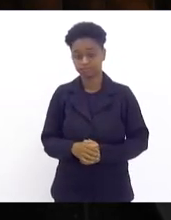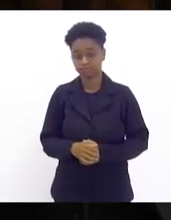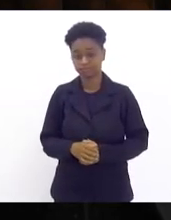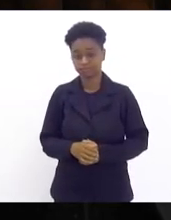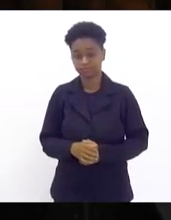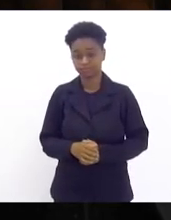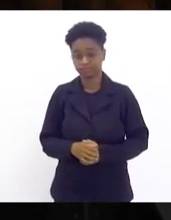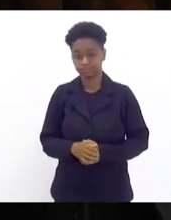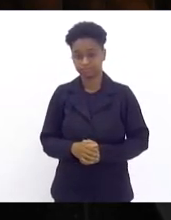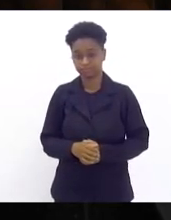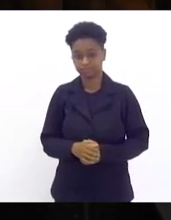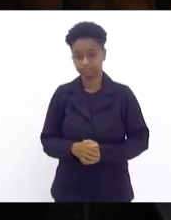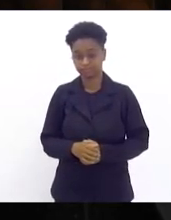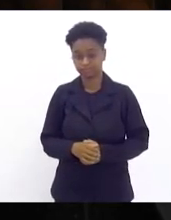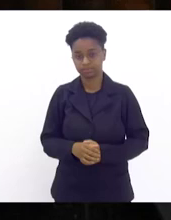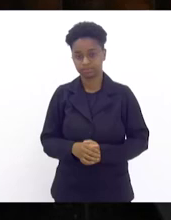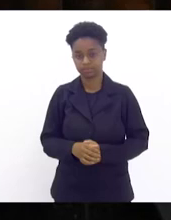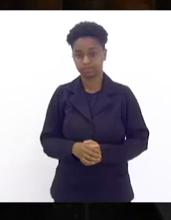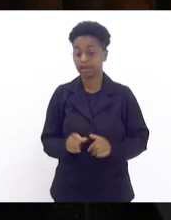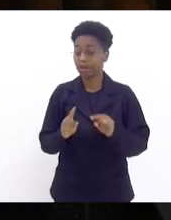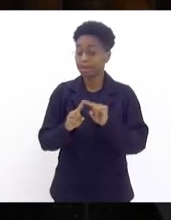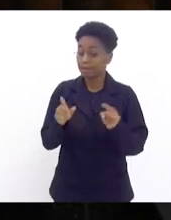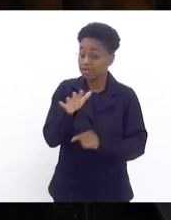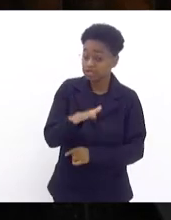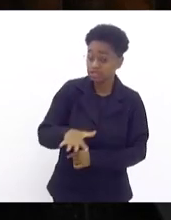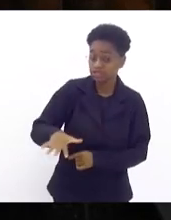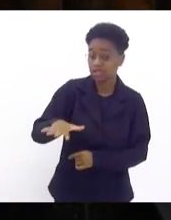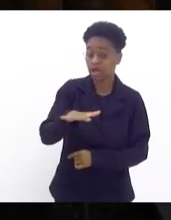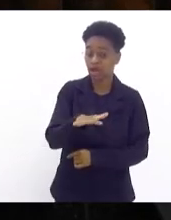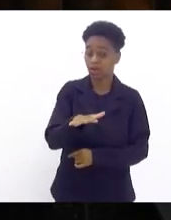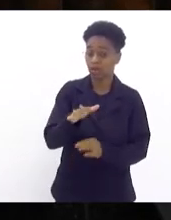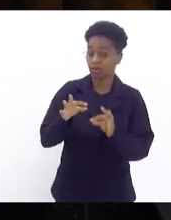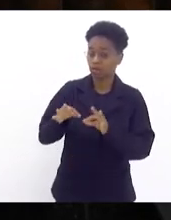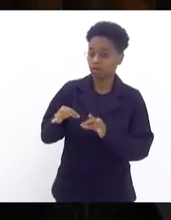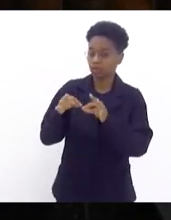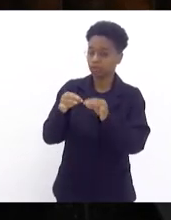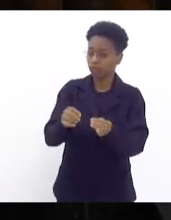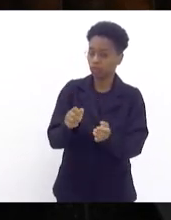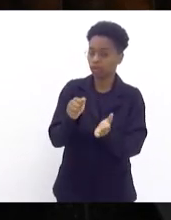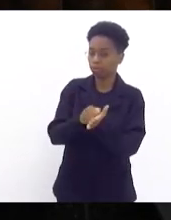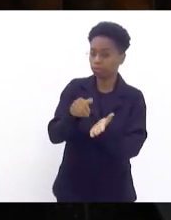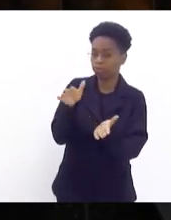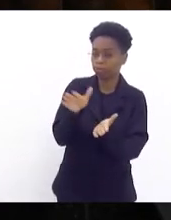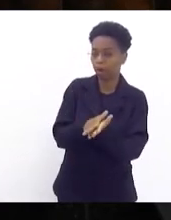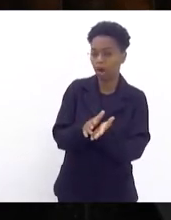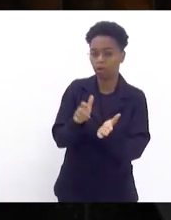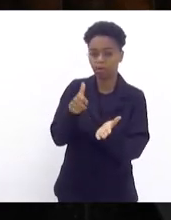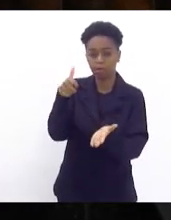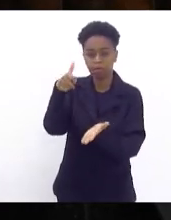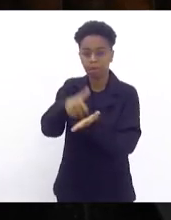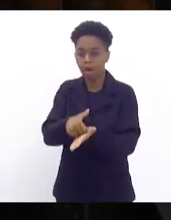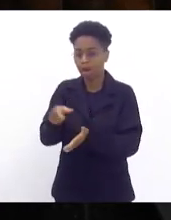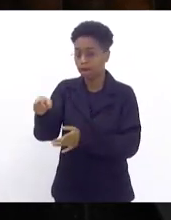em geral todas as penalidades que eu tenho um virado propõe triunfinato